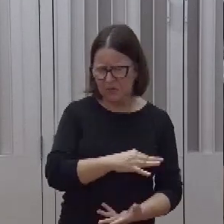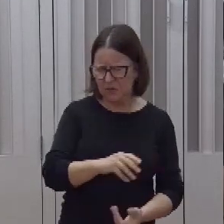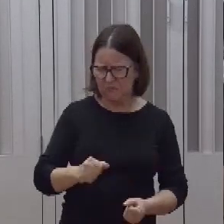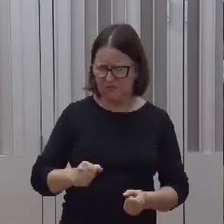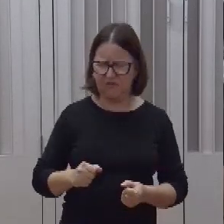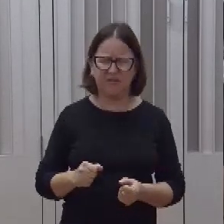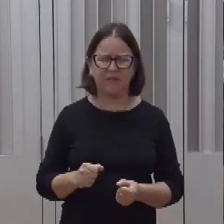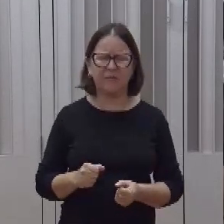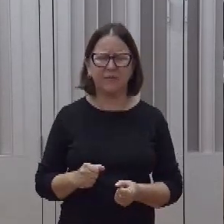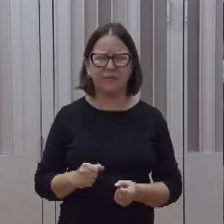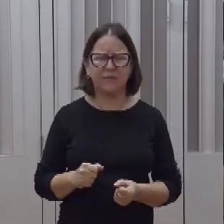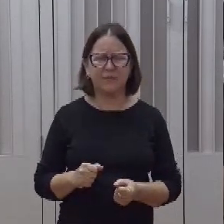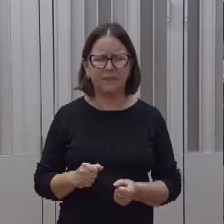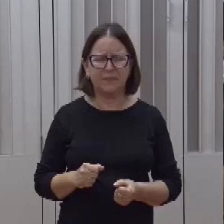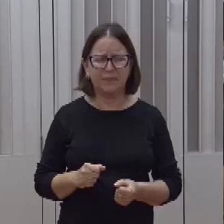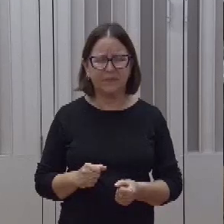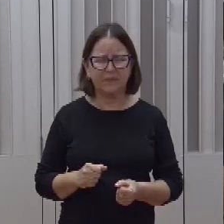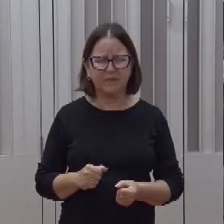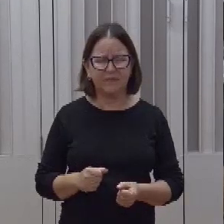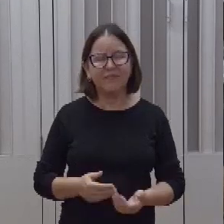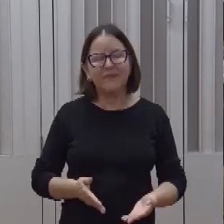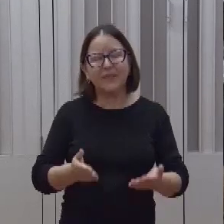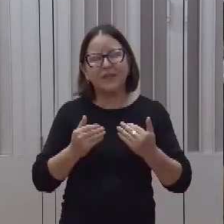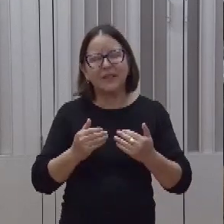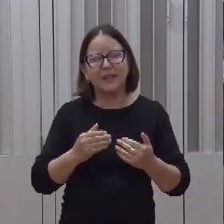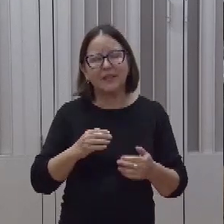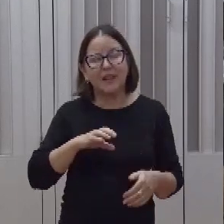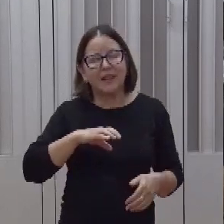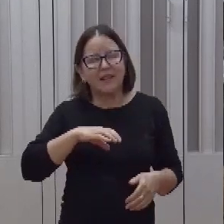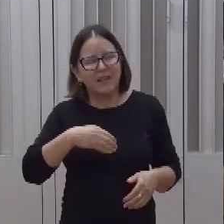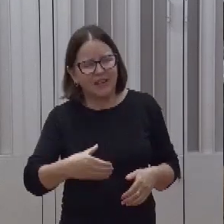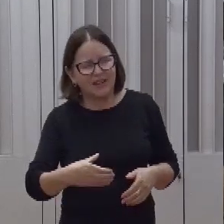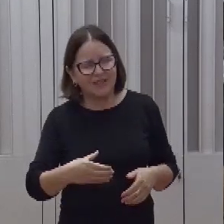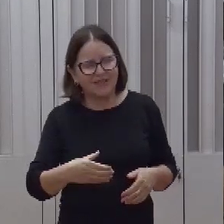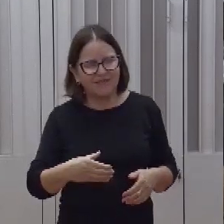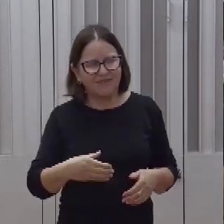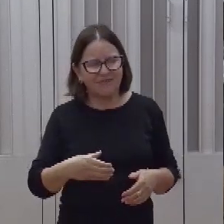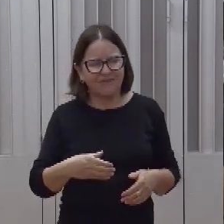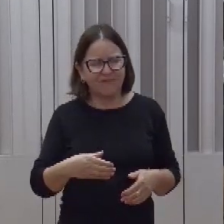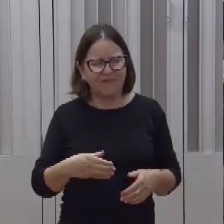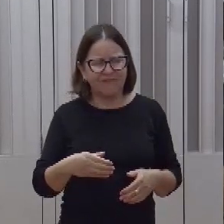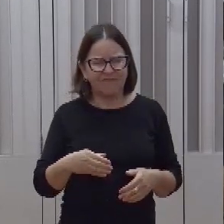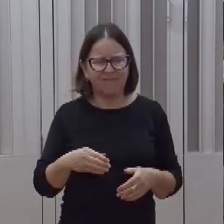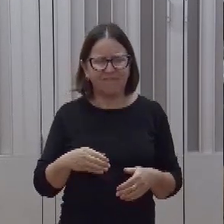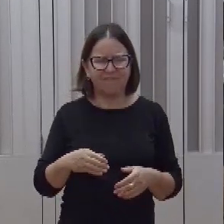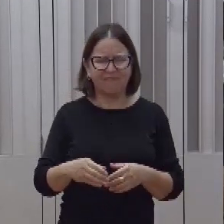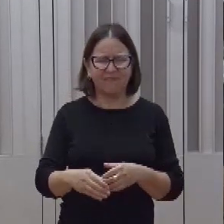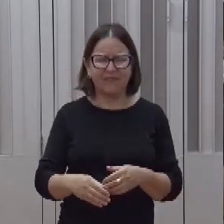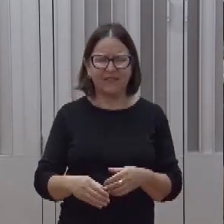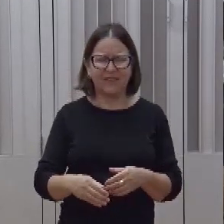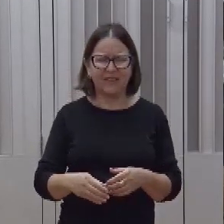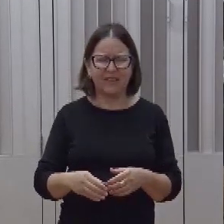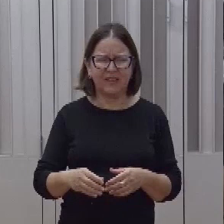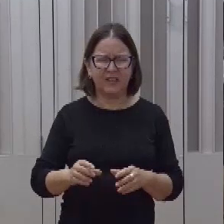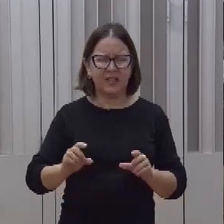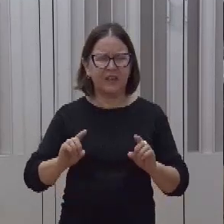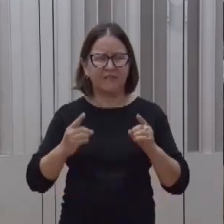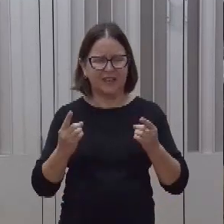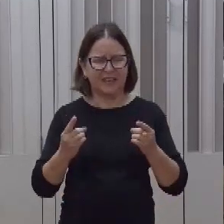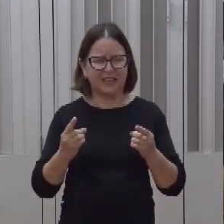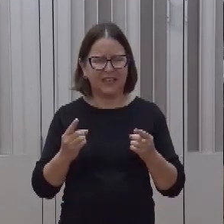povo. E dá-nos a ousadia de enfrentar as hostes deste mundo com as armas do teu